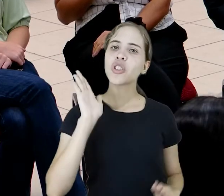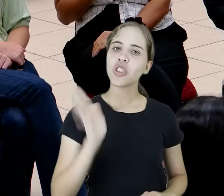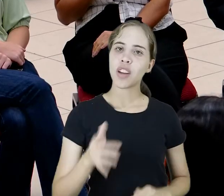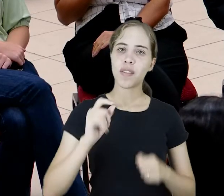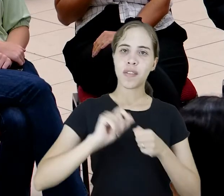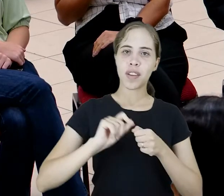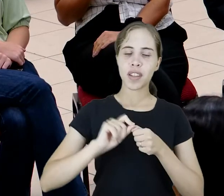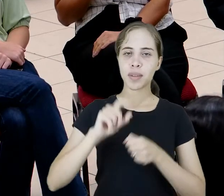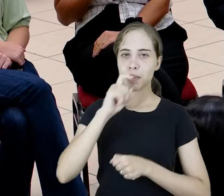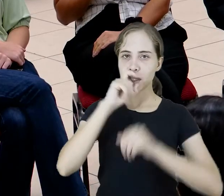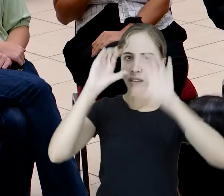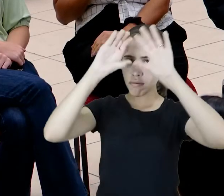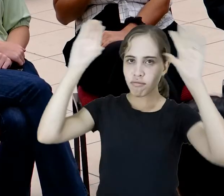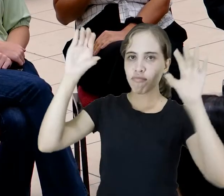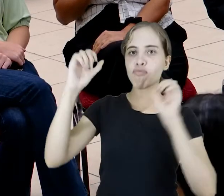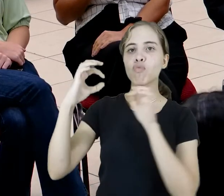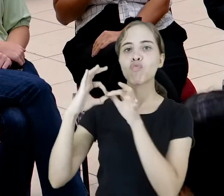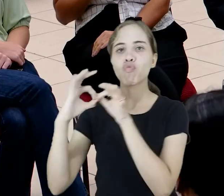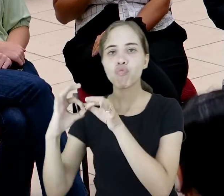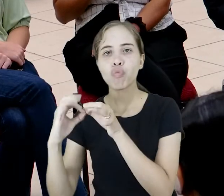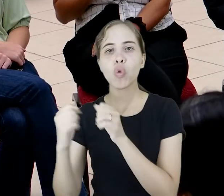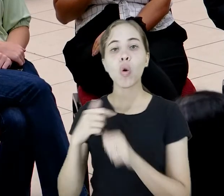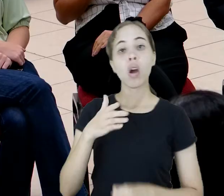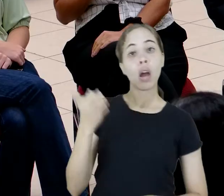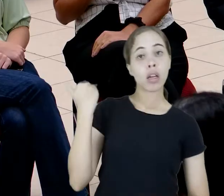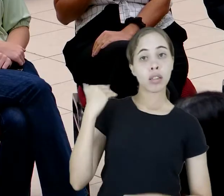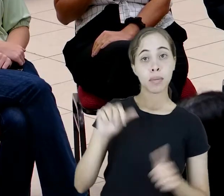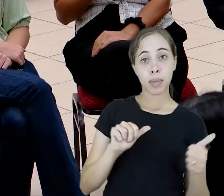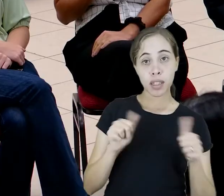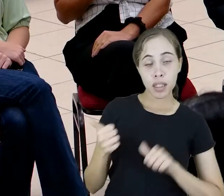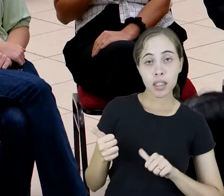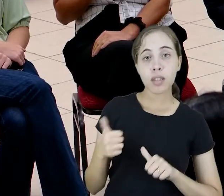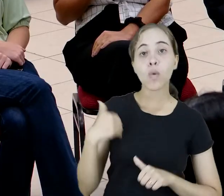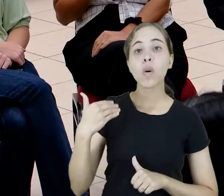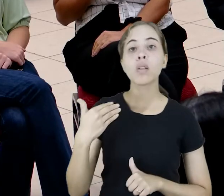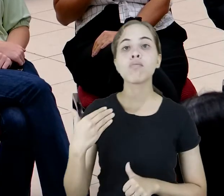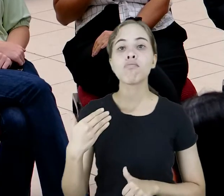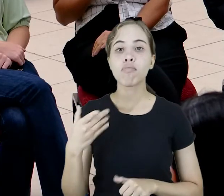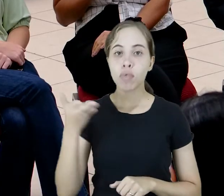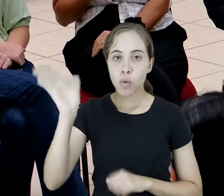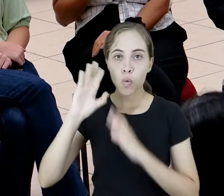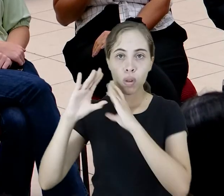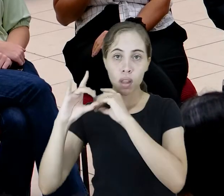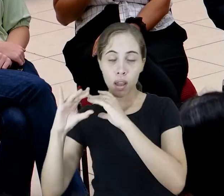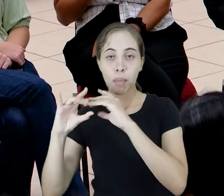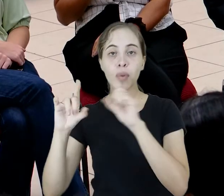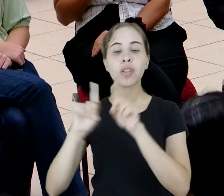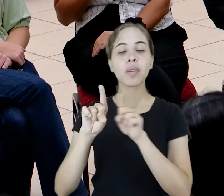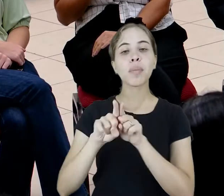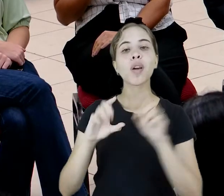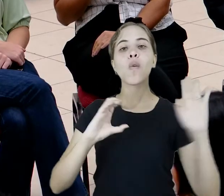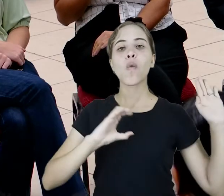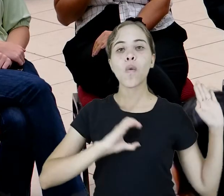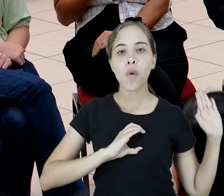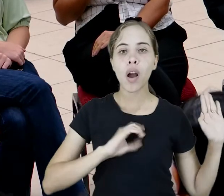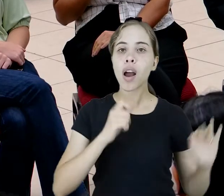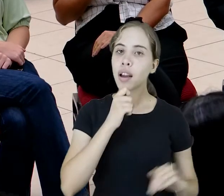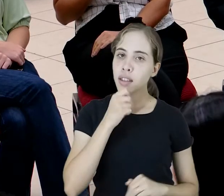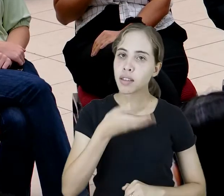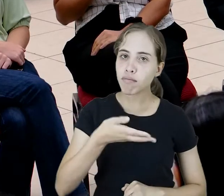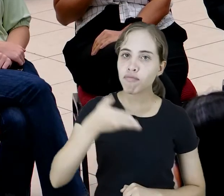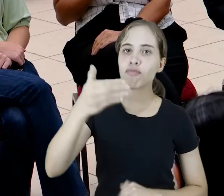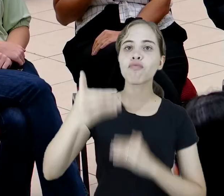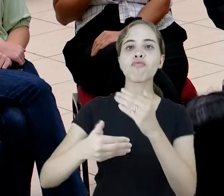feito com o Pai Celestial, quando eu me batizei, quando eu passei pelo templo, e dos convênios que eu ainda